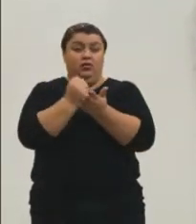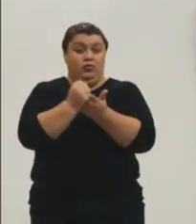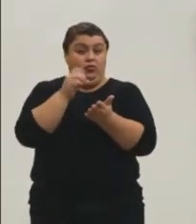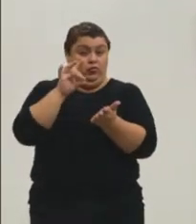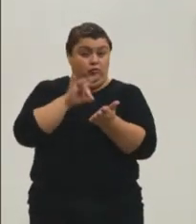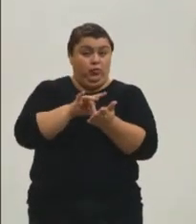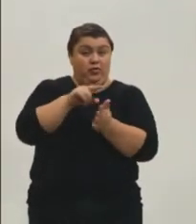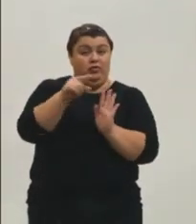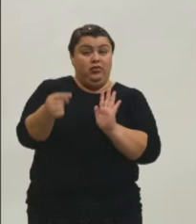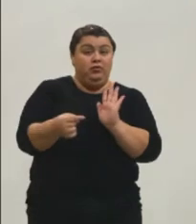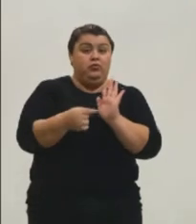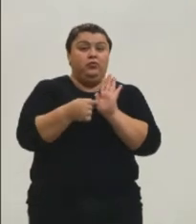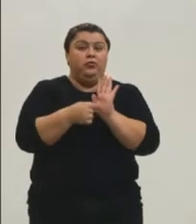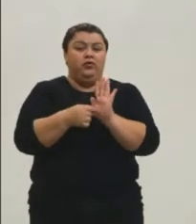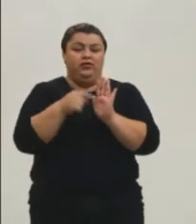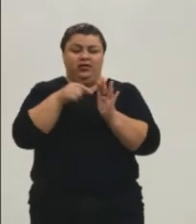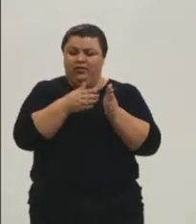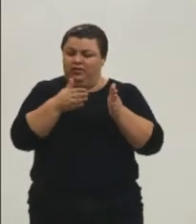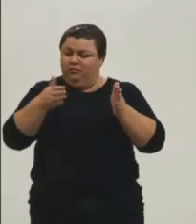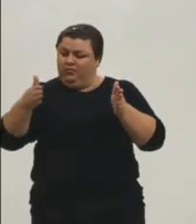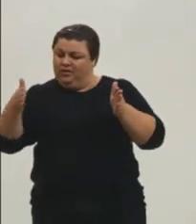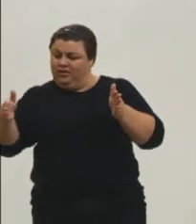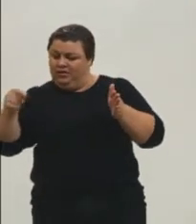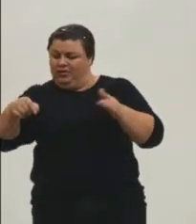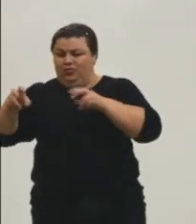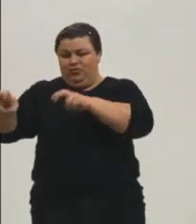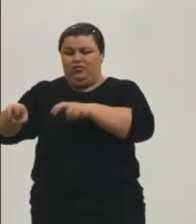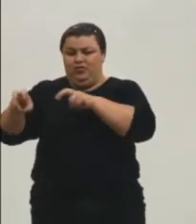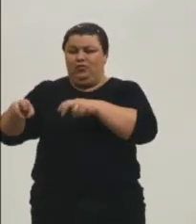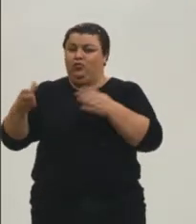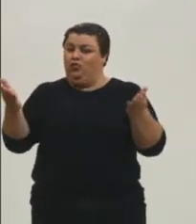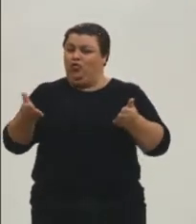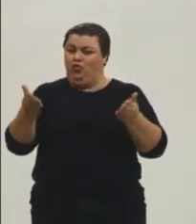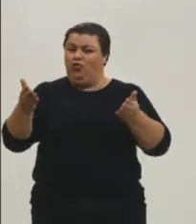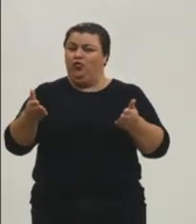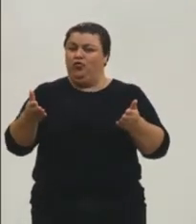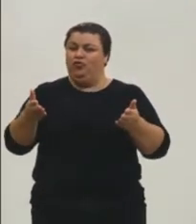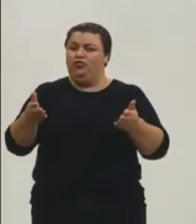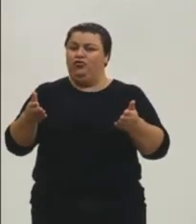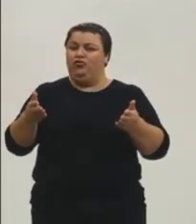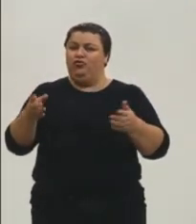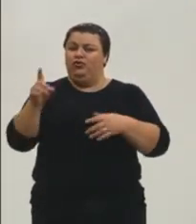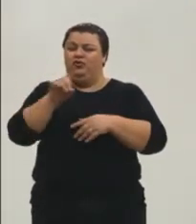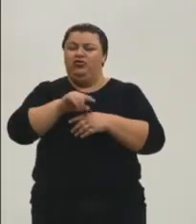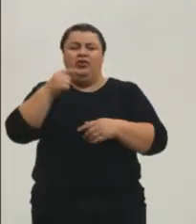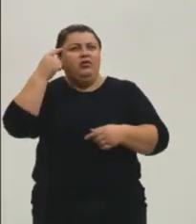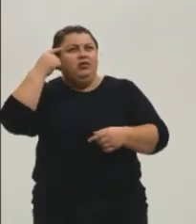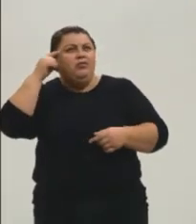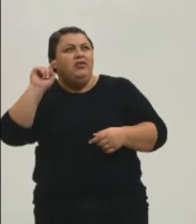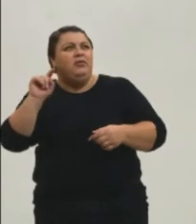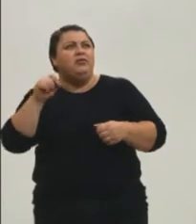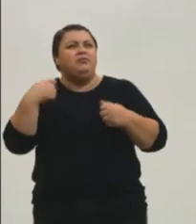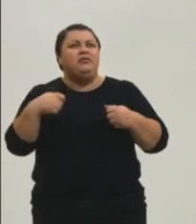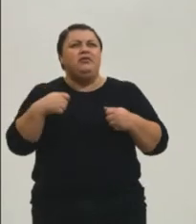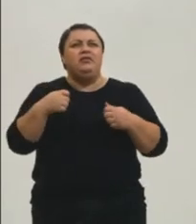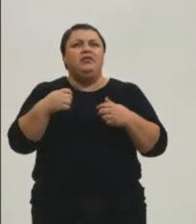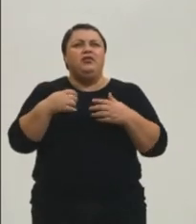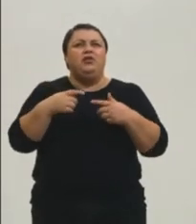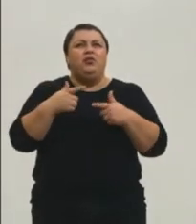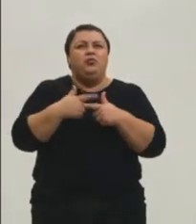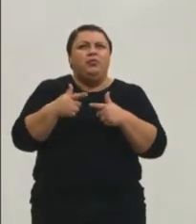mostra que esse período colonial que hoje em dia a gente acha que tem que ser problematizado pela sua violência